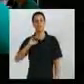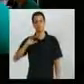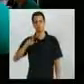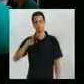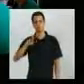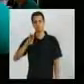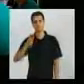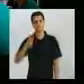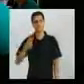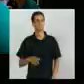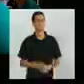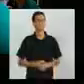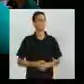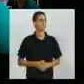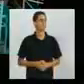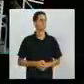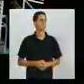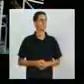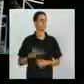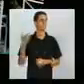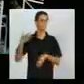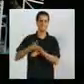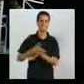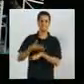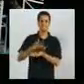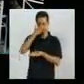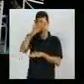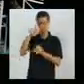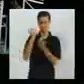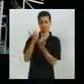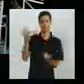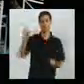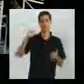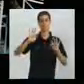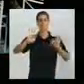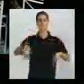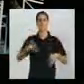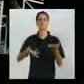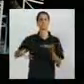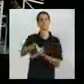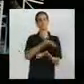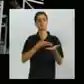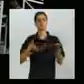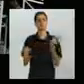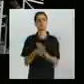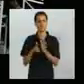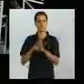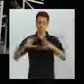tive a honra de compor a mesa de autoridades no encerramento, na confraternização de final de ano